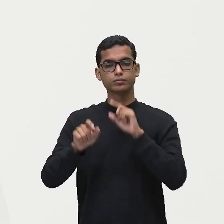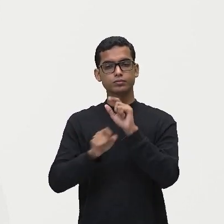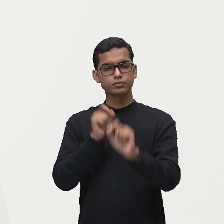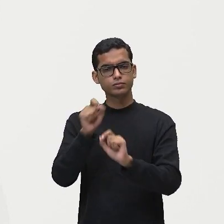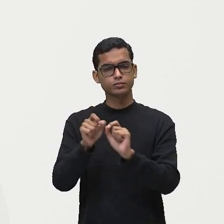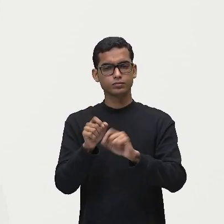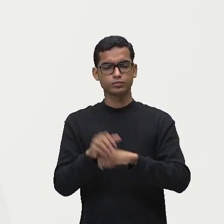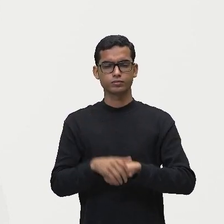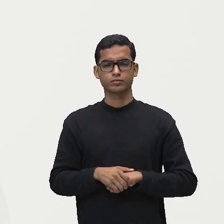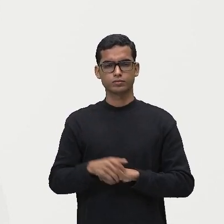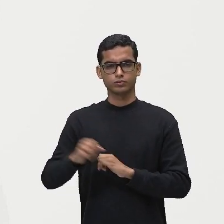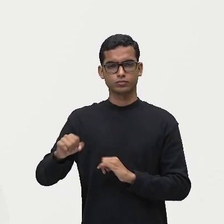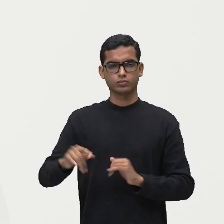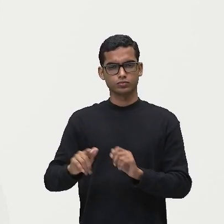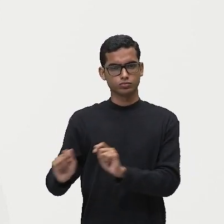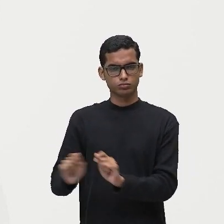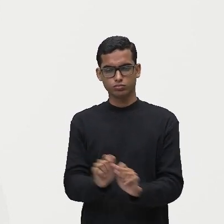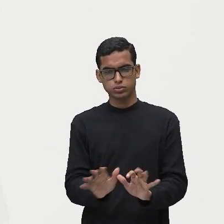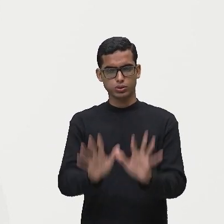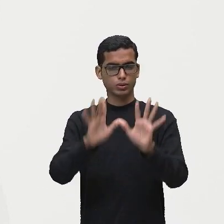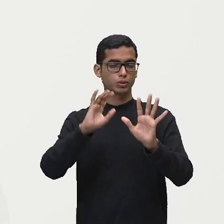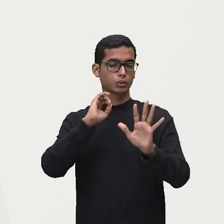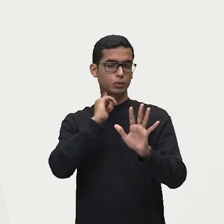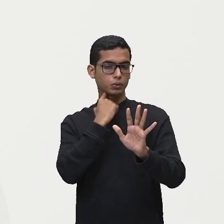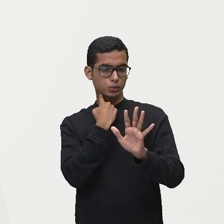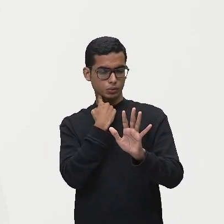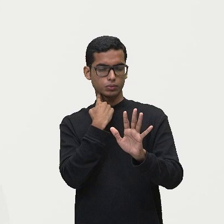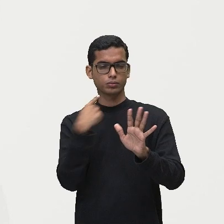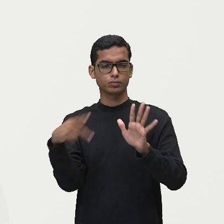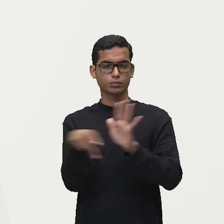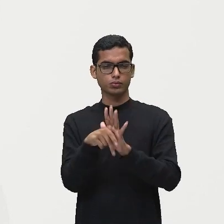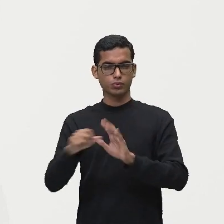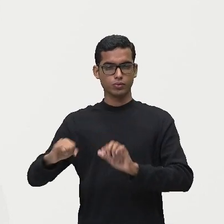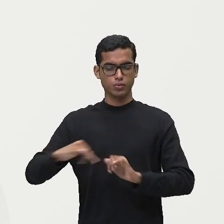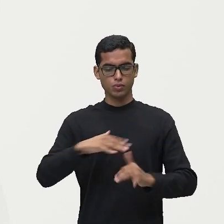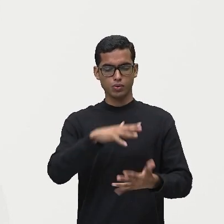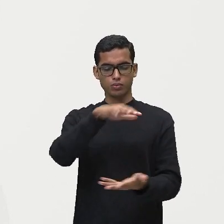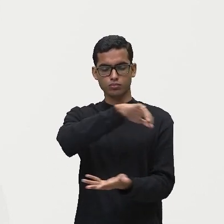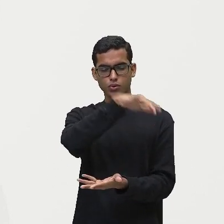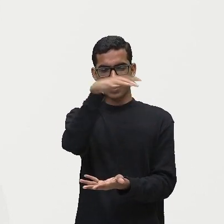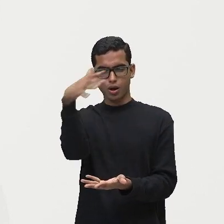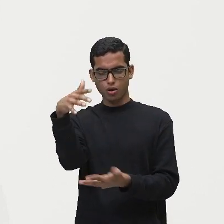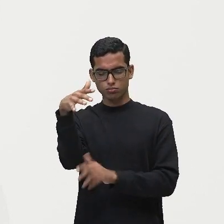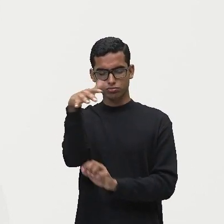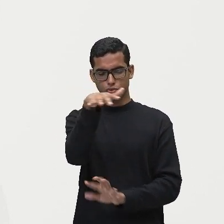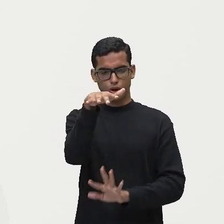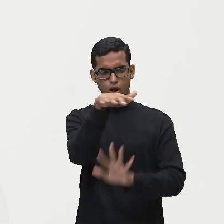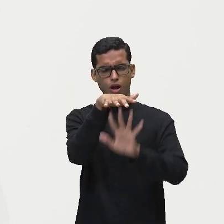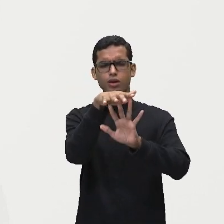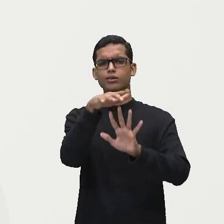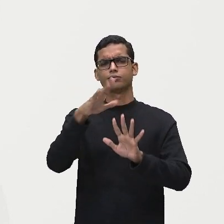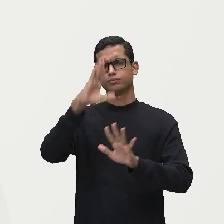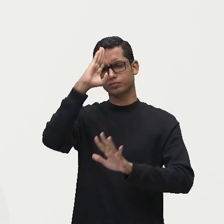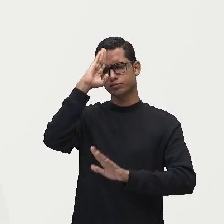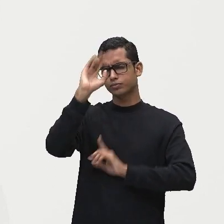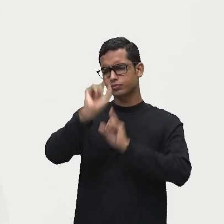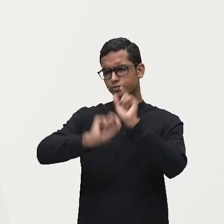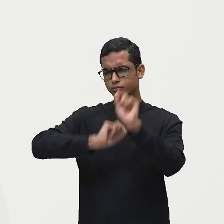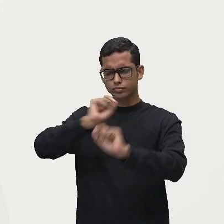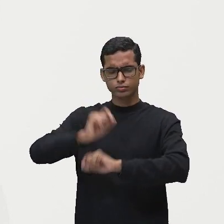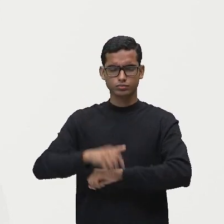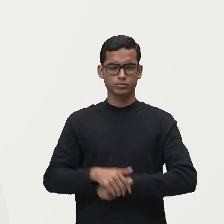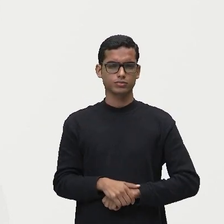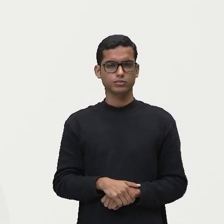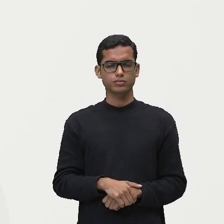dos gases poluentes para o atmosférico, que vem principalmente, é muito importante que a